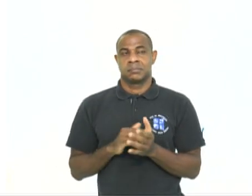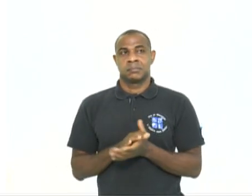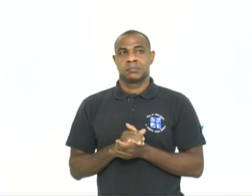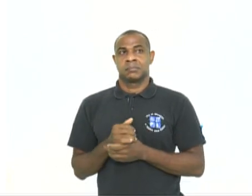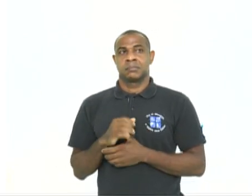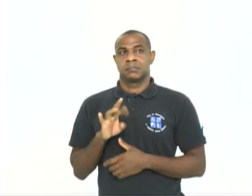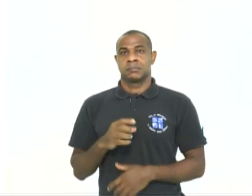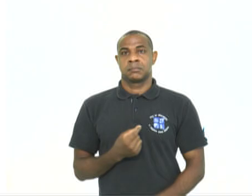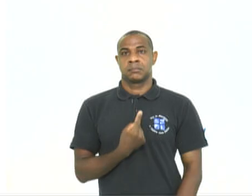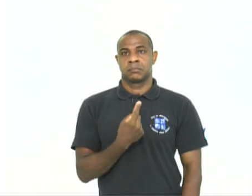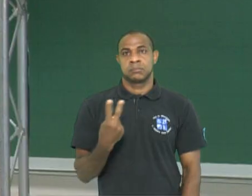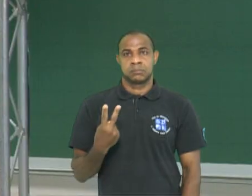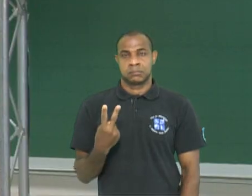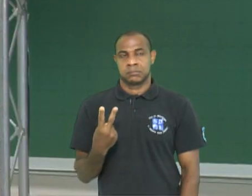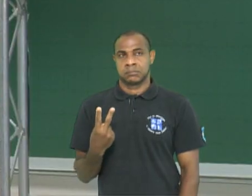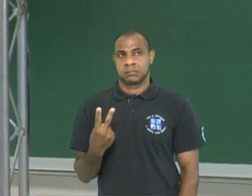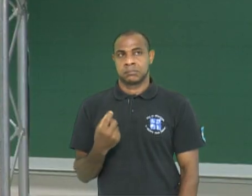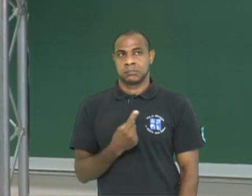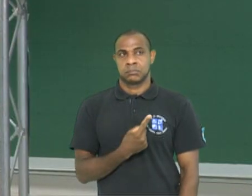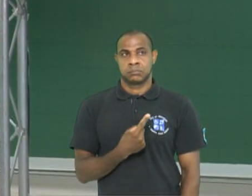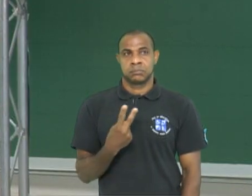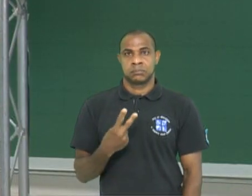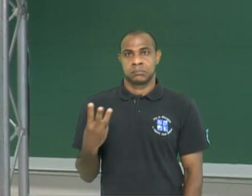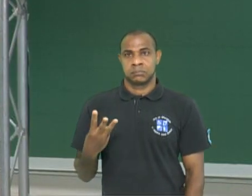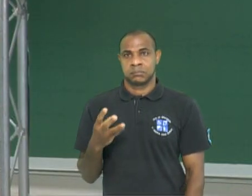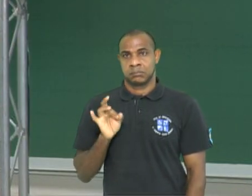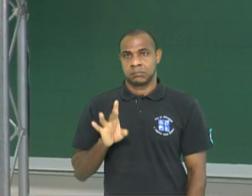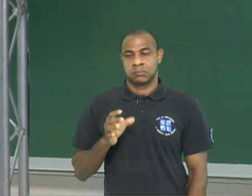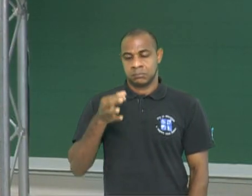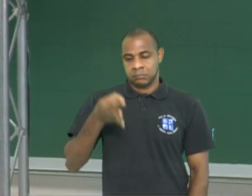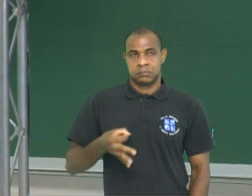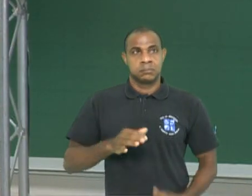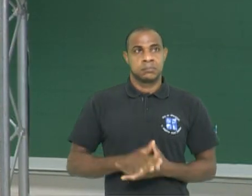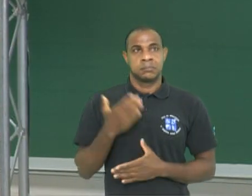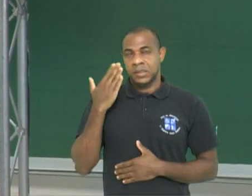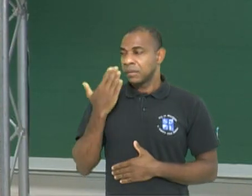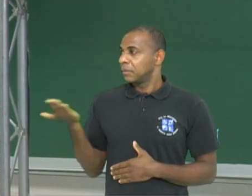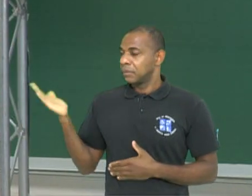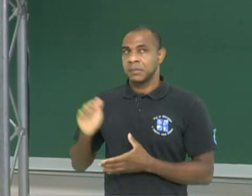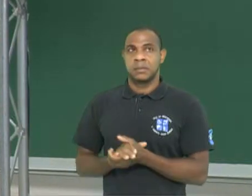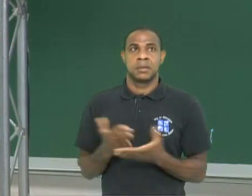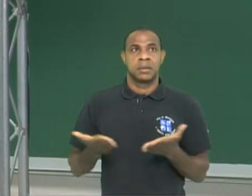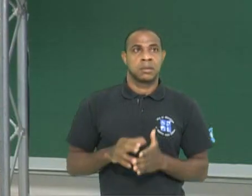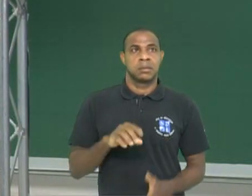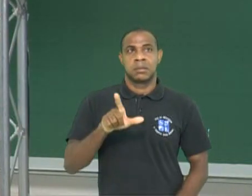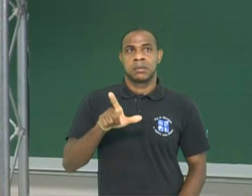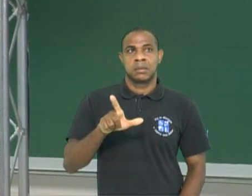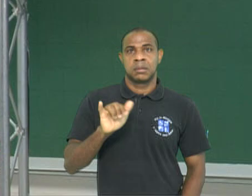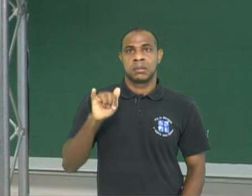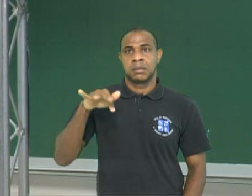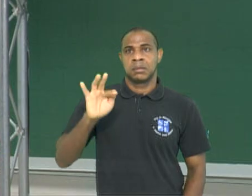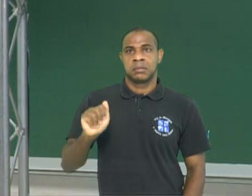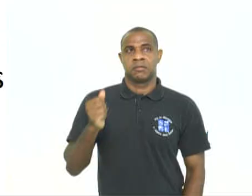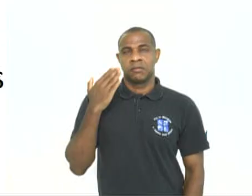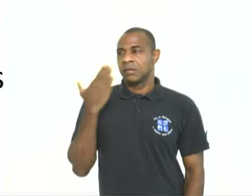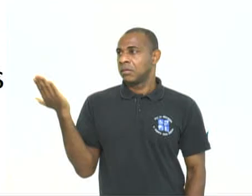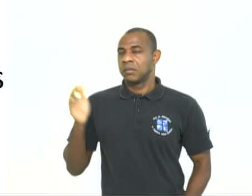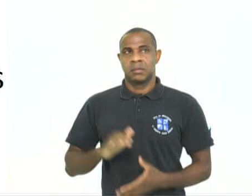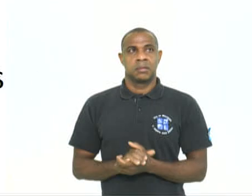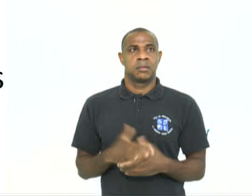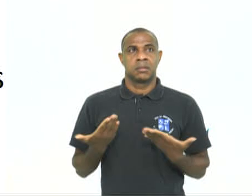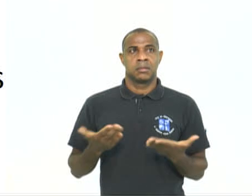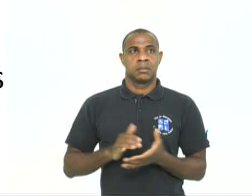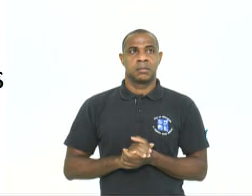1, 2 e 3 apenas. Essa é a resposta correta. Ok? A composição da linfa, agora vamos falar de linfa, tá, gente? A composição da